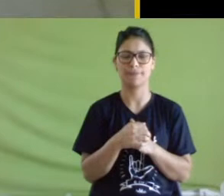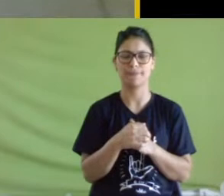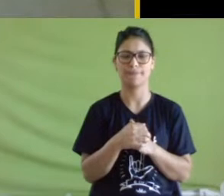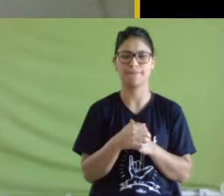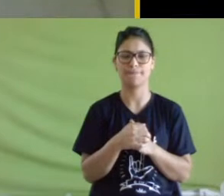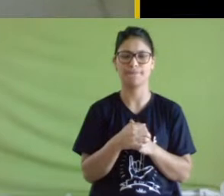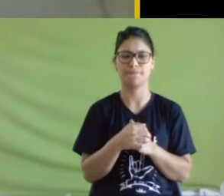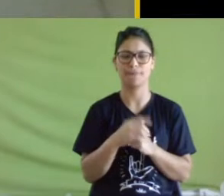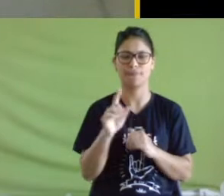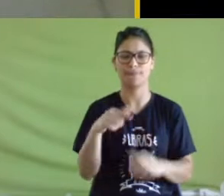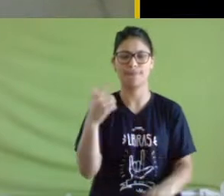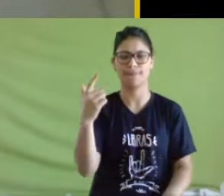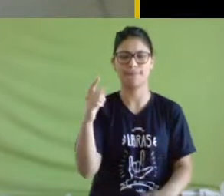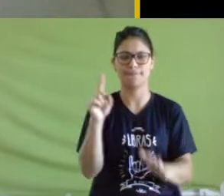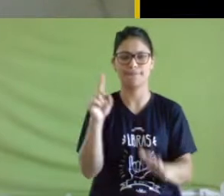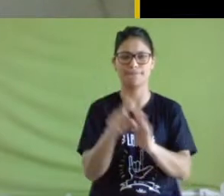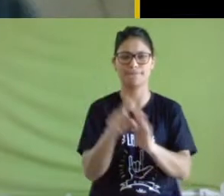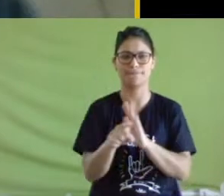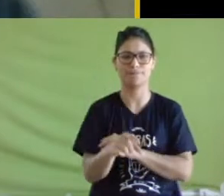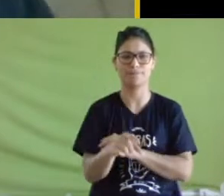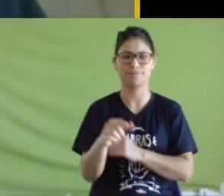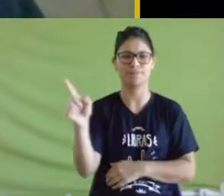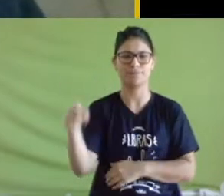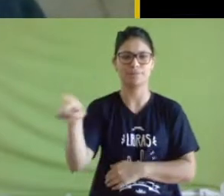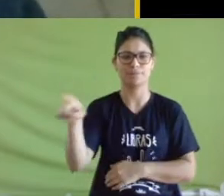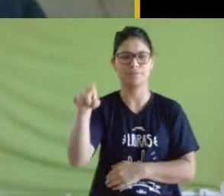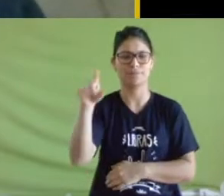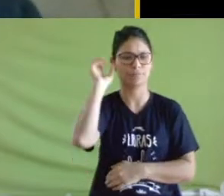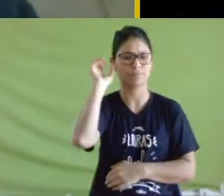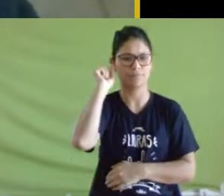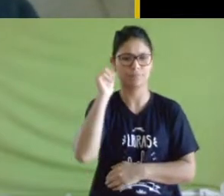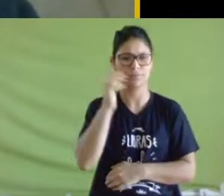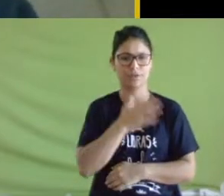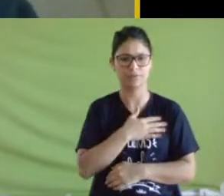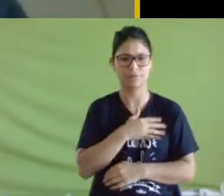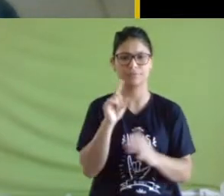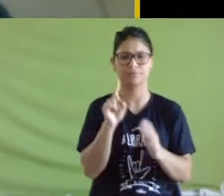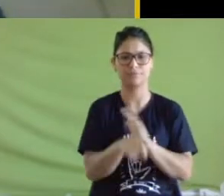a pergunta dos ouvintes. Né? A minha pergunta